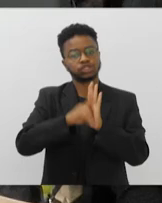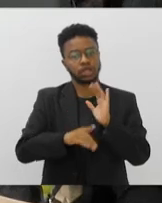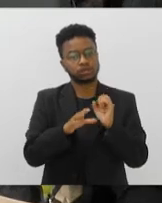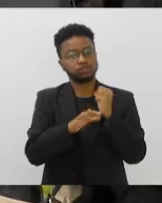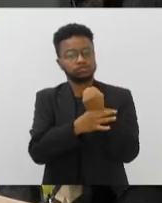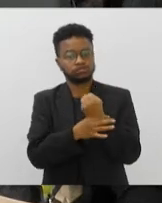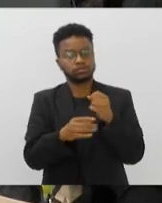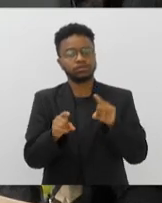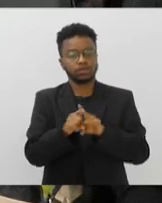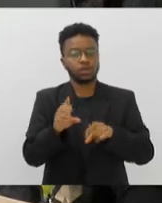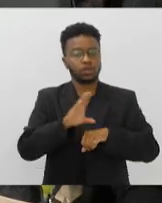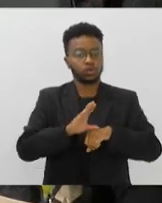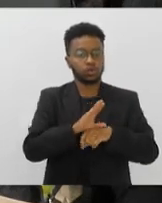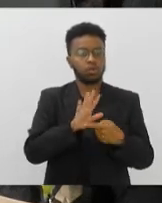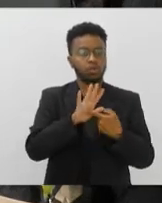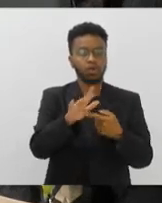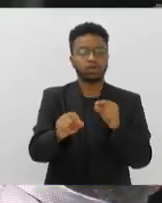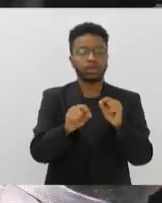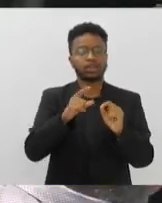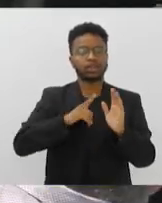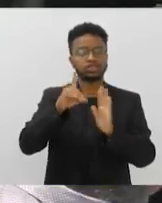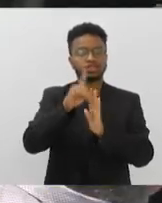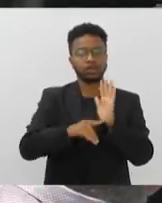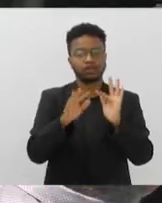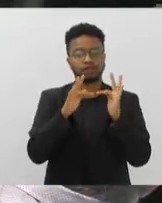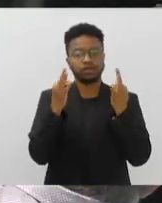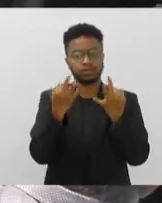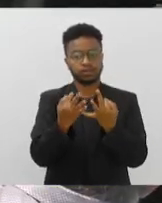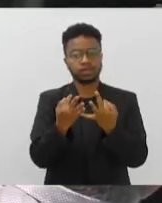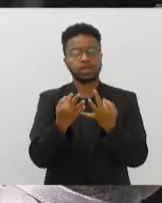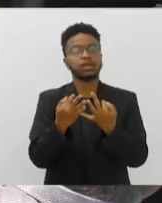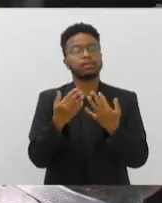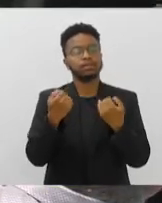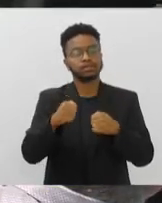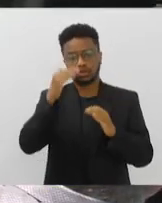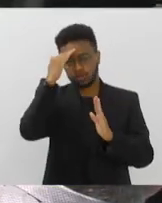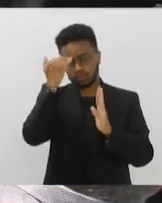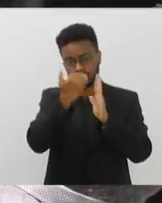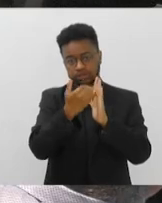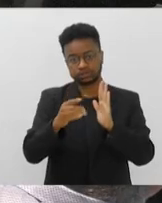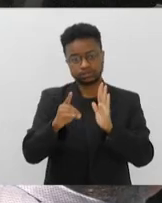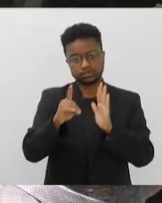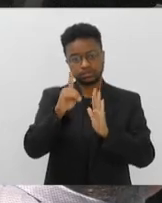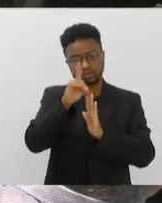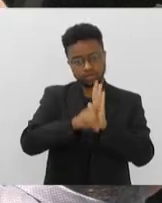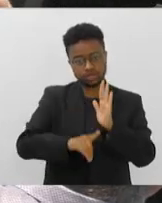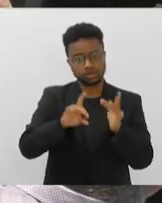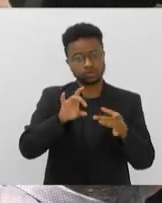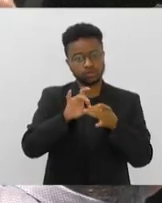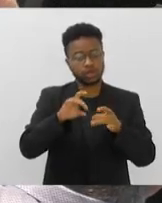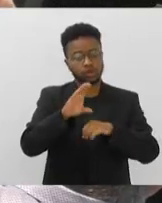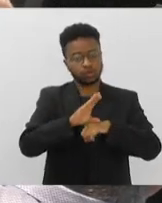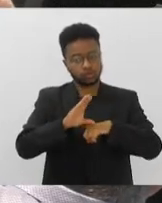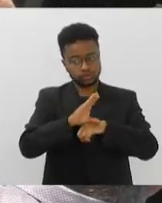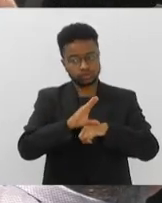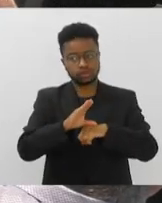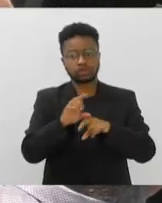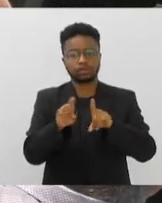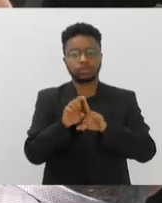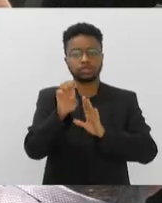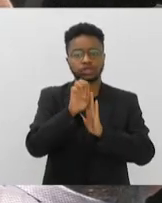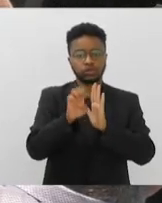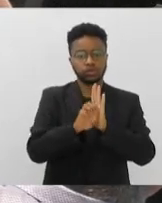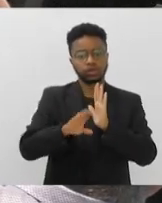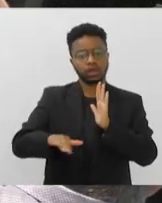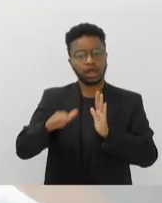e direito da família que é fazer valer os direitos que estão previstos na Constituição no Estatuto da Criança e Adolescente na convenção da un e cobrar